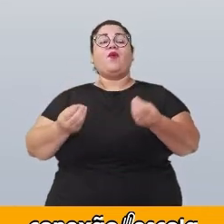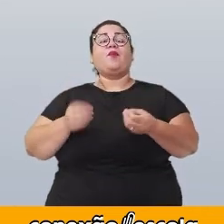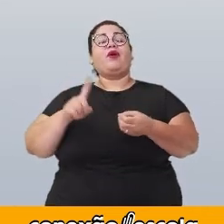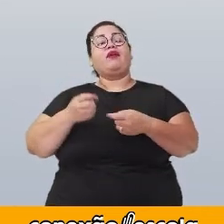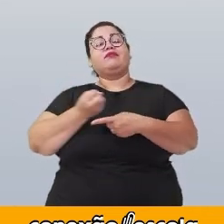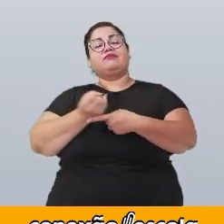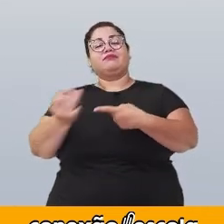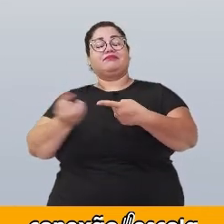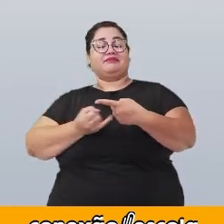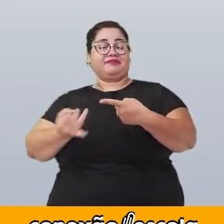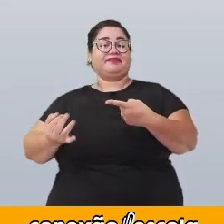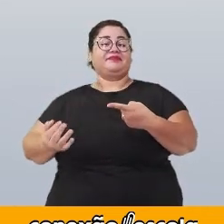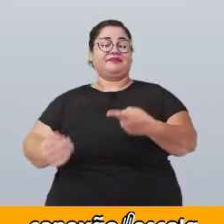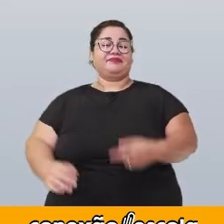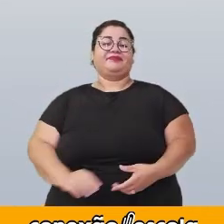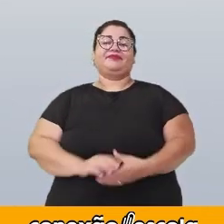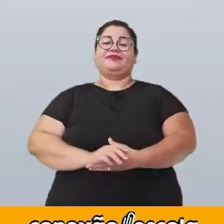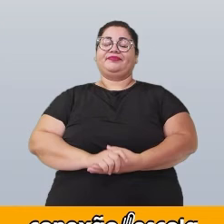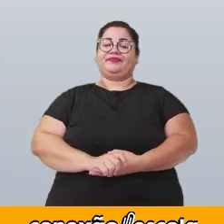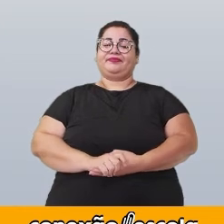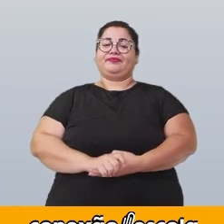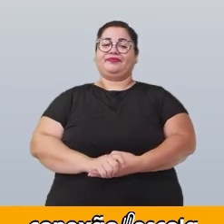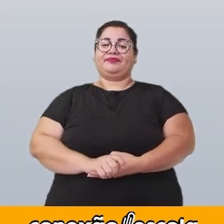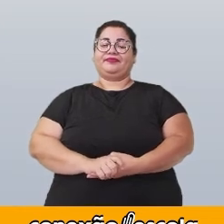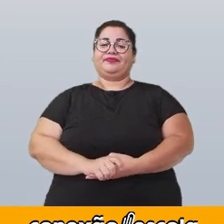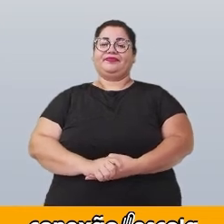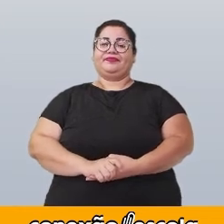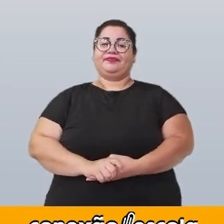uma fração.